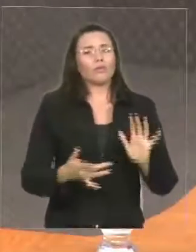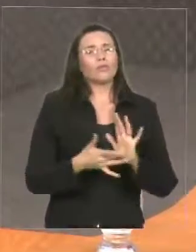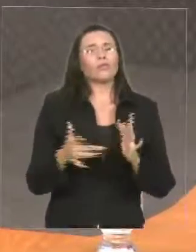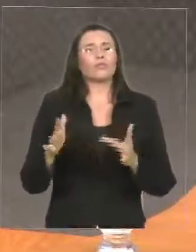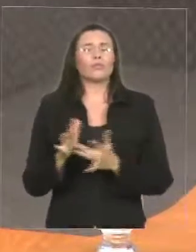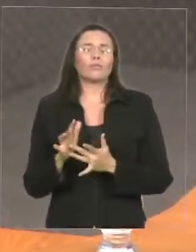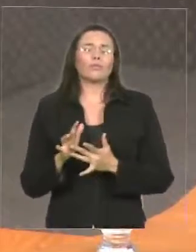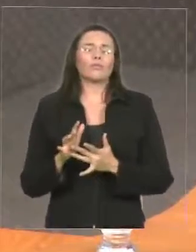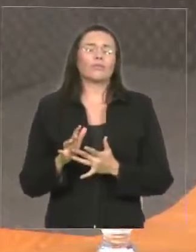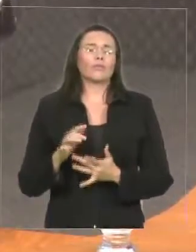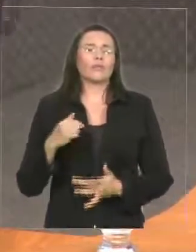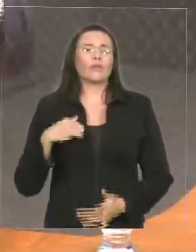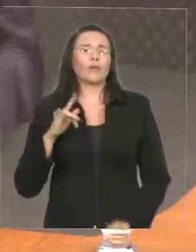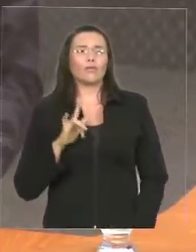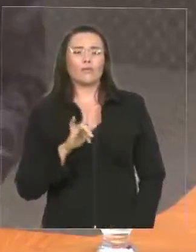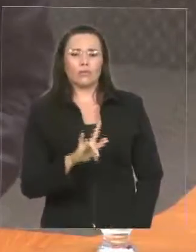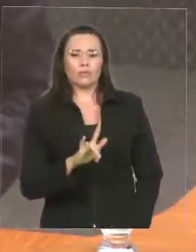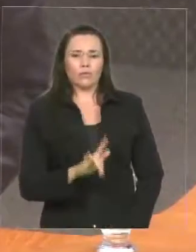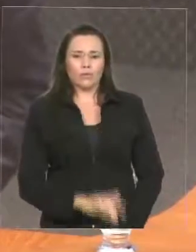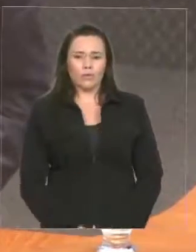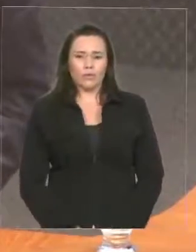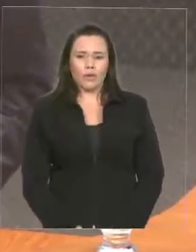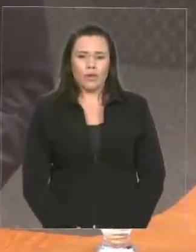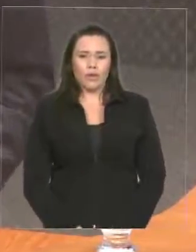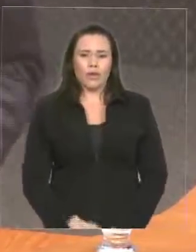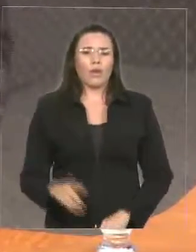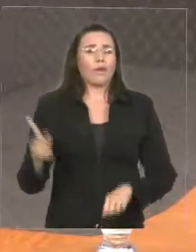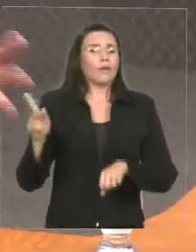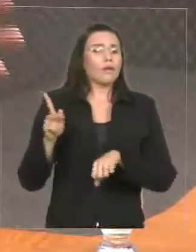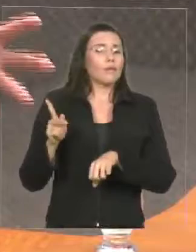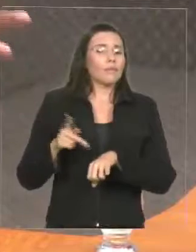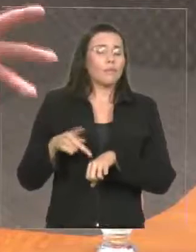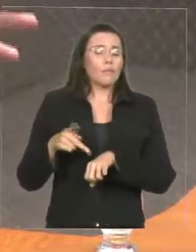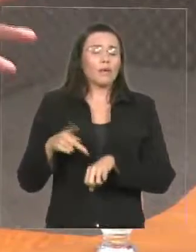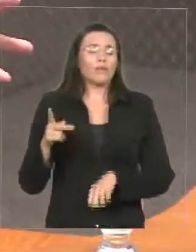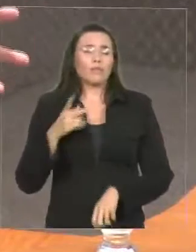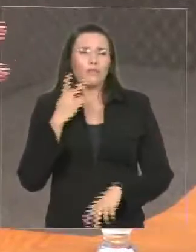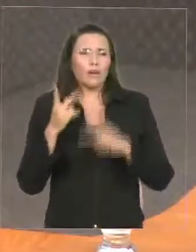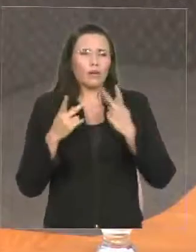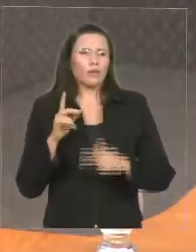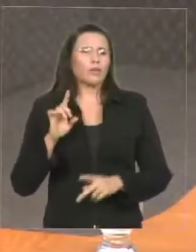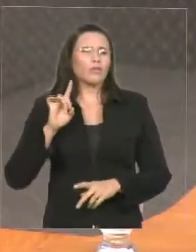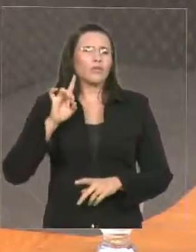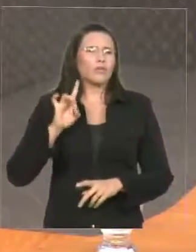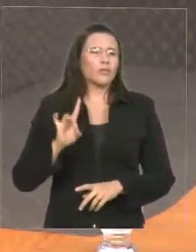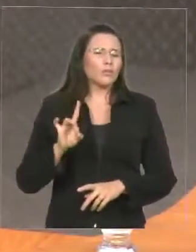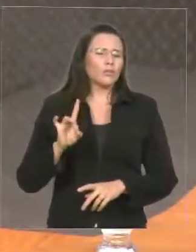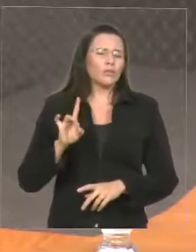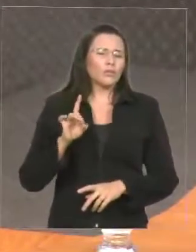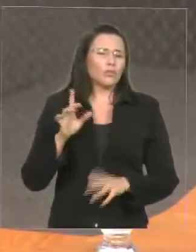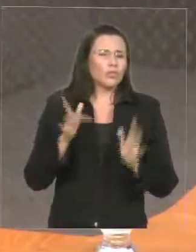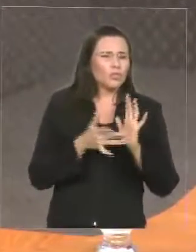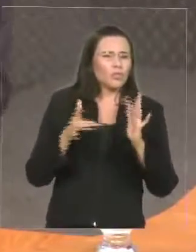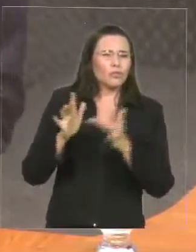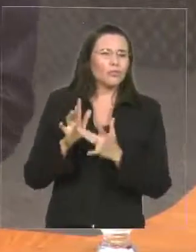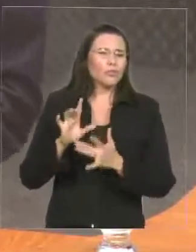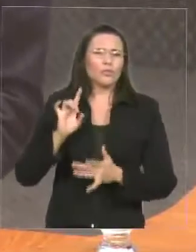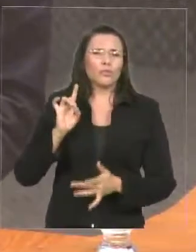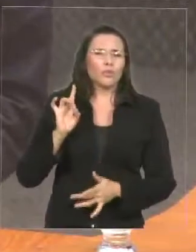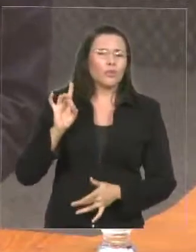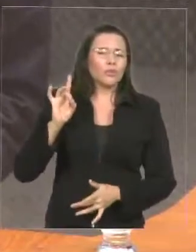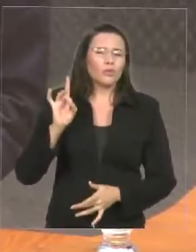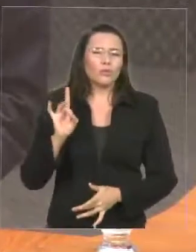de Pedro dizer para ela, depois quando ela andava, dizer assim: mas será que Jesus só te admirava, Maria? Não, simplesmente eu não